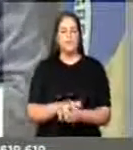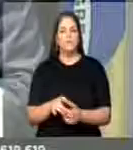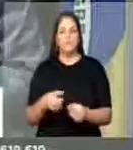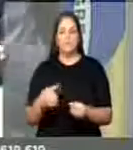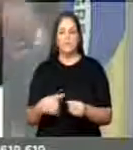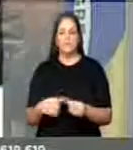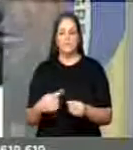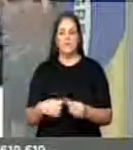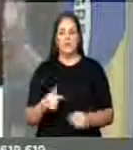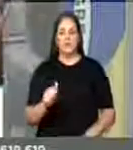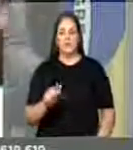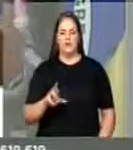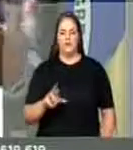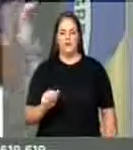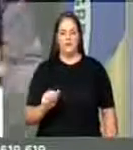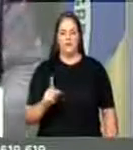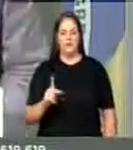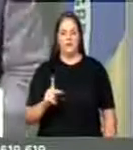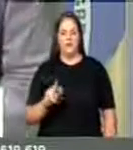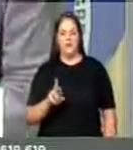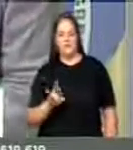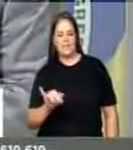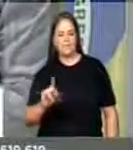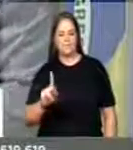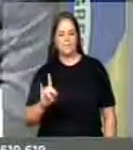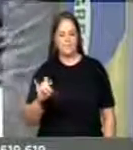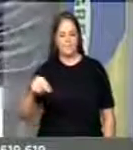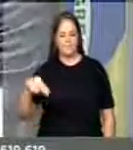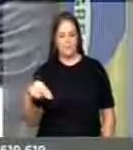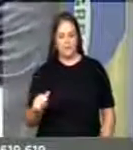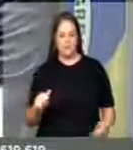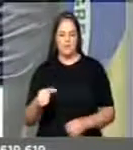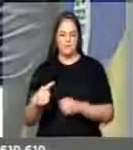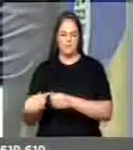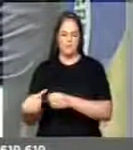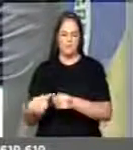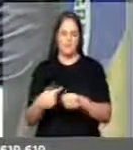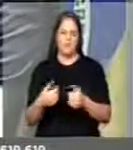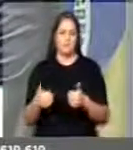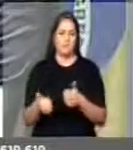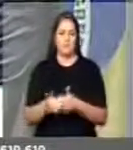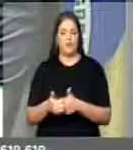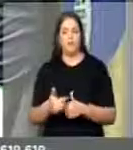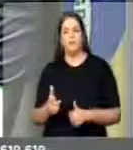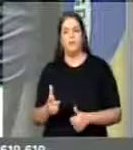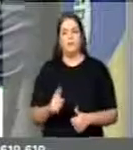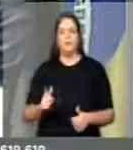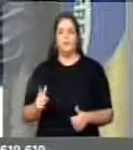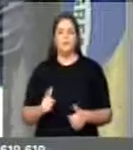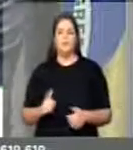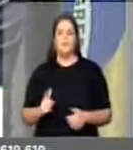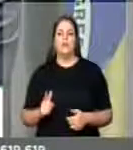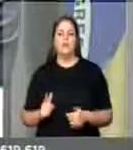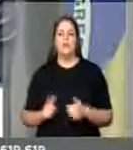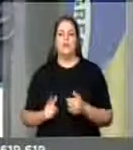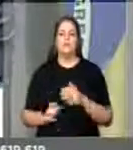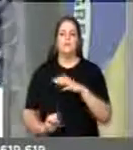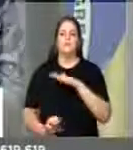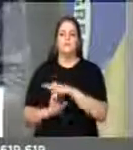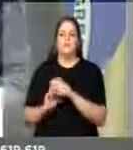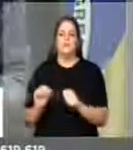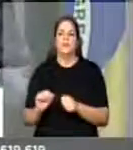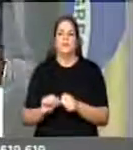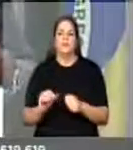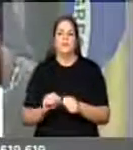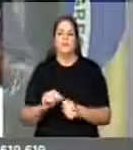de Araripina e todas as cidades em redor, é o maior produtor de gesso do mundo. E a gente tem